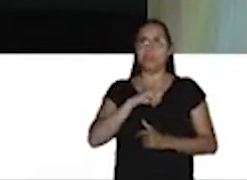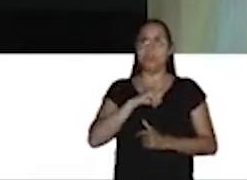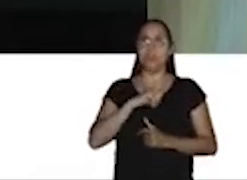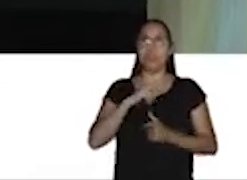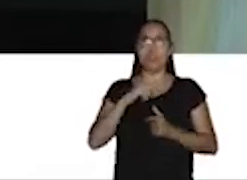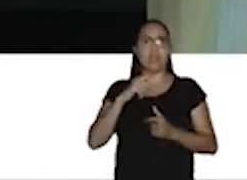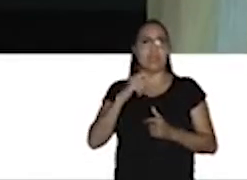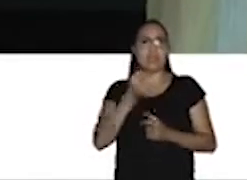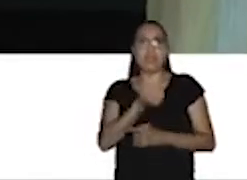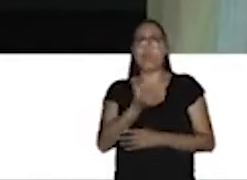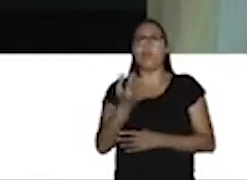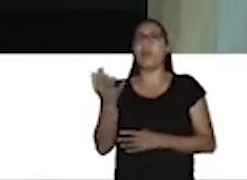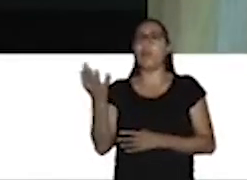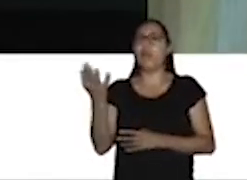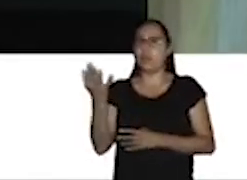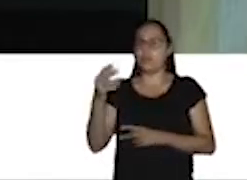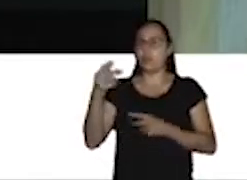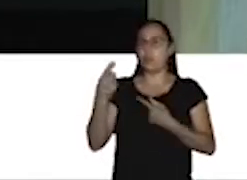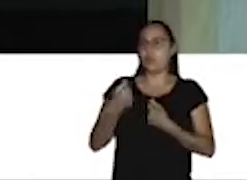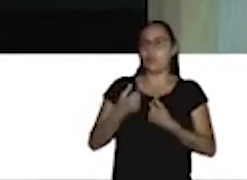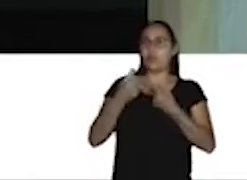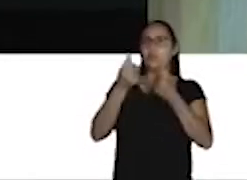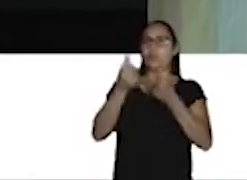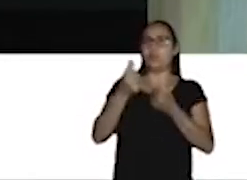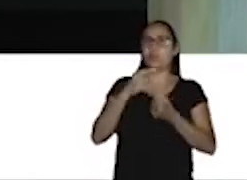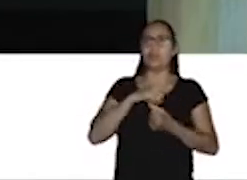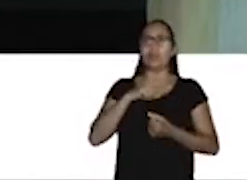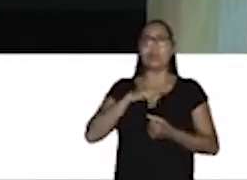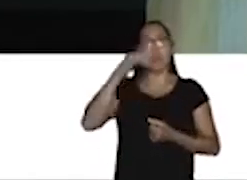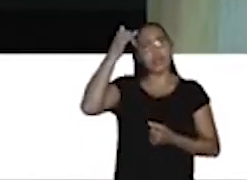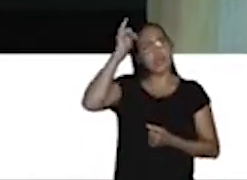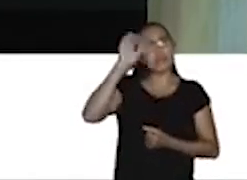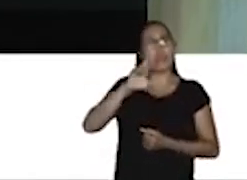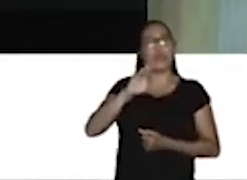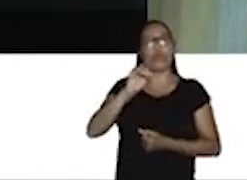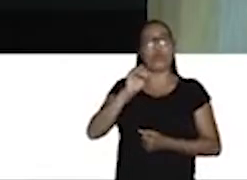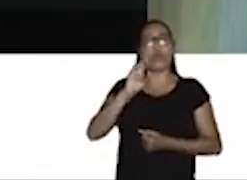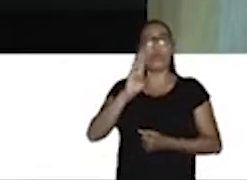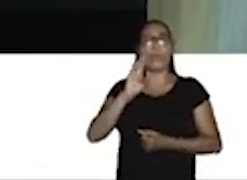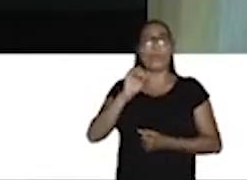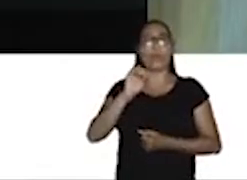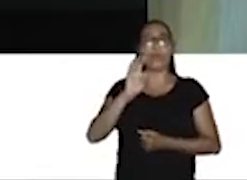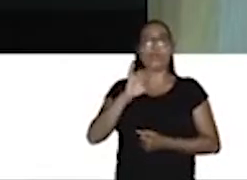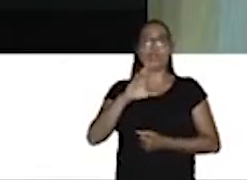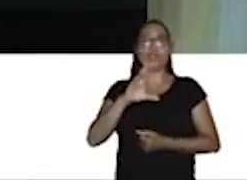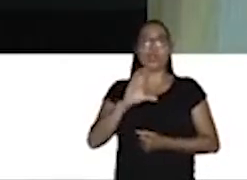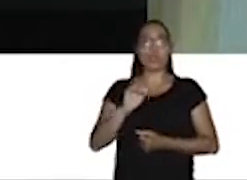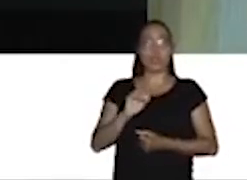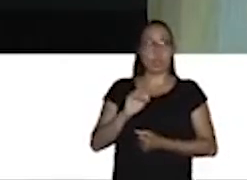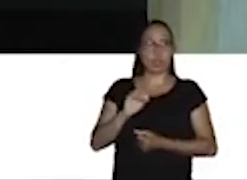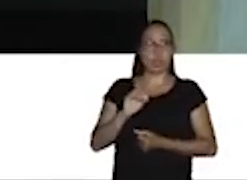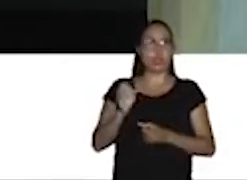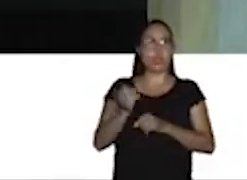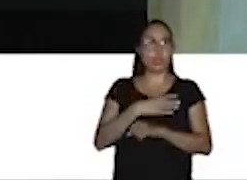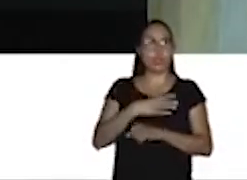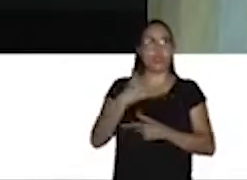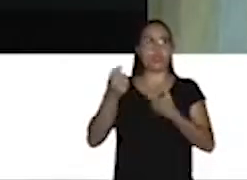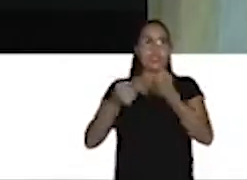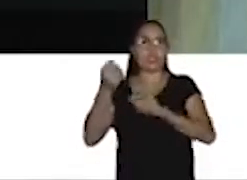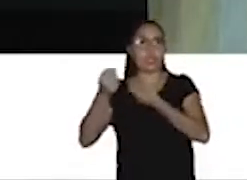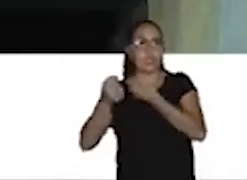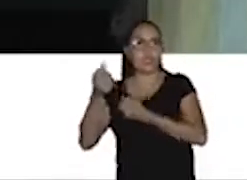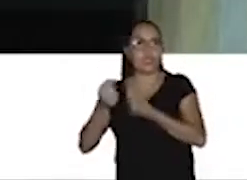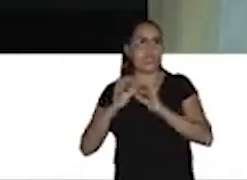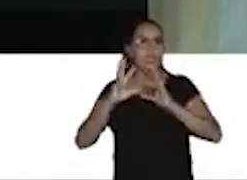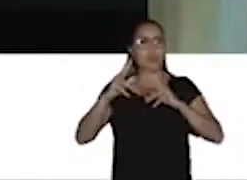domina gado, ele inclusive agora está fazendo um novo tipo de gado, que é o gado robótico, que é um outro tipo de gado que ele está criando, que tira leite, negócio